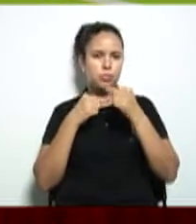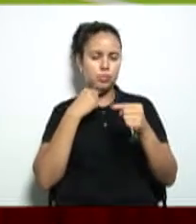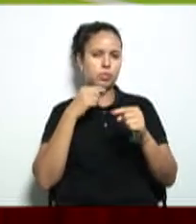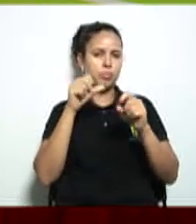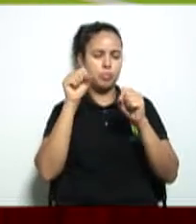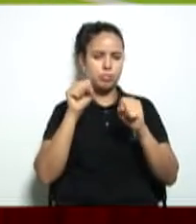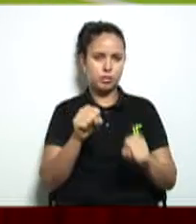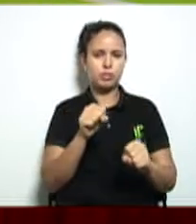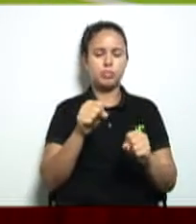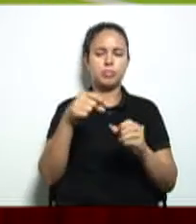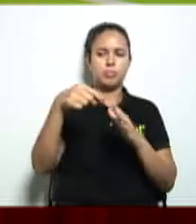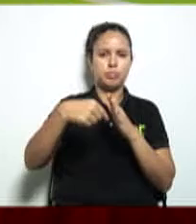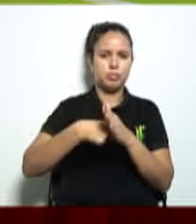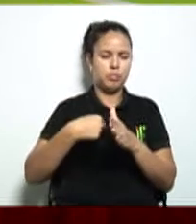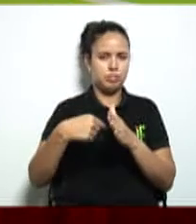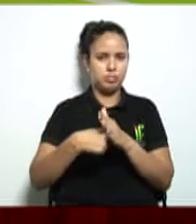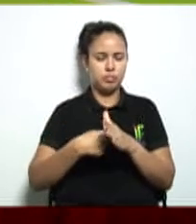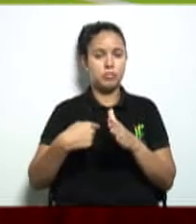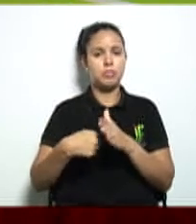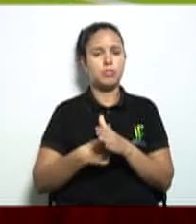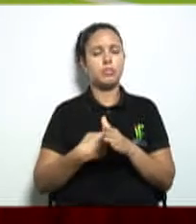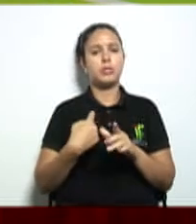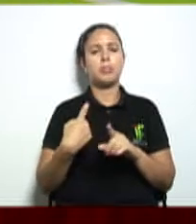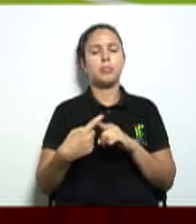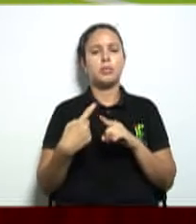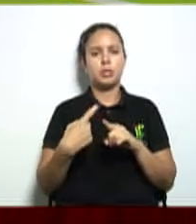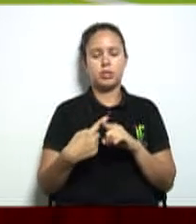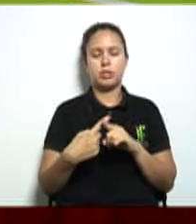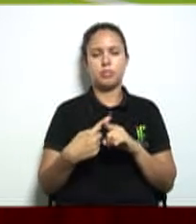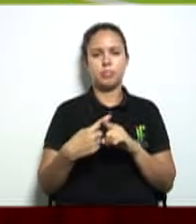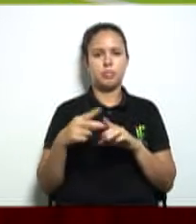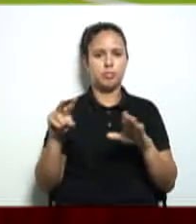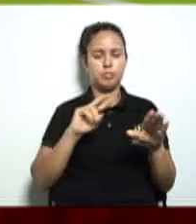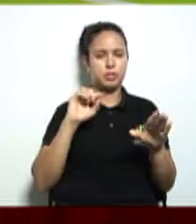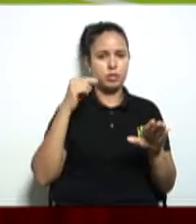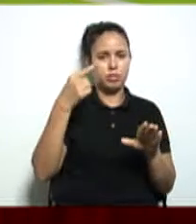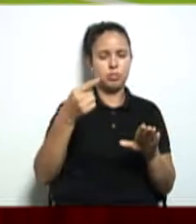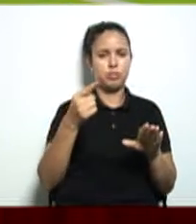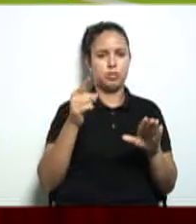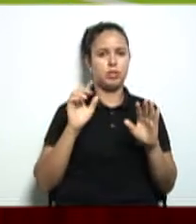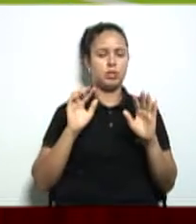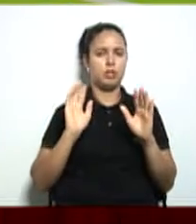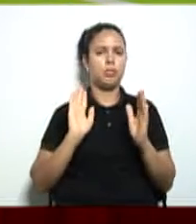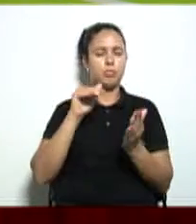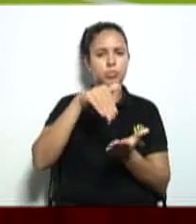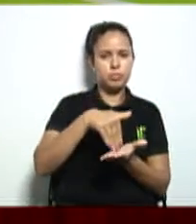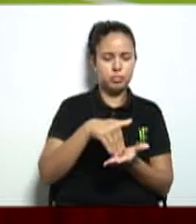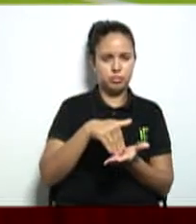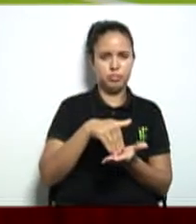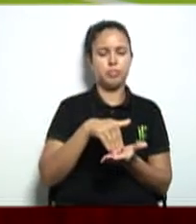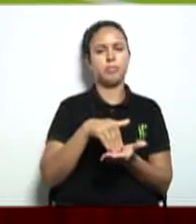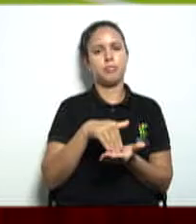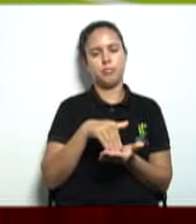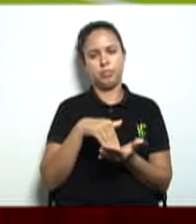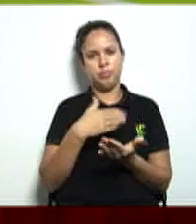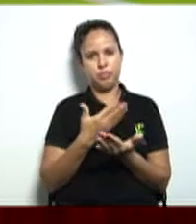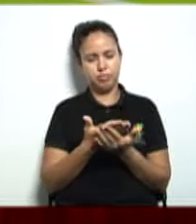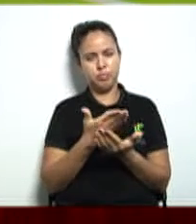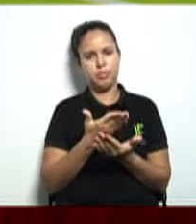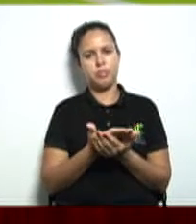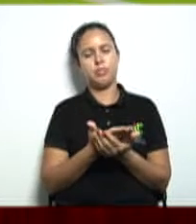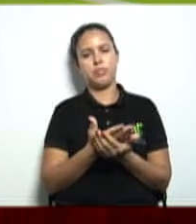porque a próxima aula vai ser a nossa última aula, né? Infelizmente, é a 5ª e última aula dessa disciplina, desse